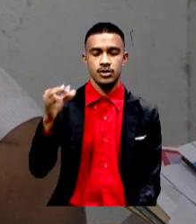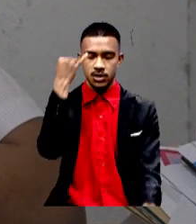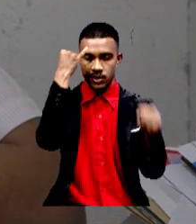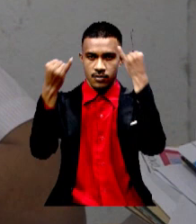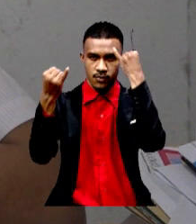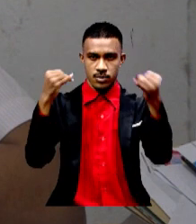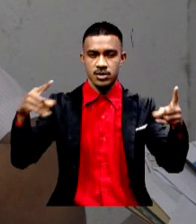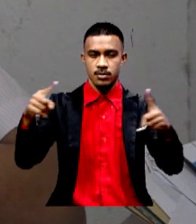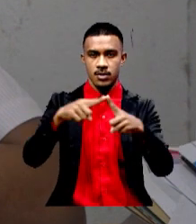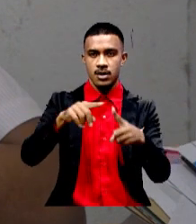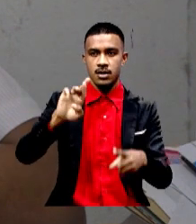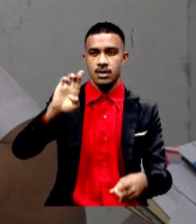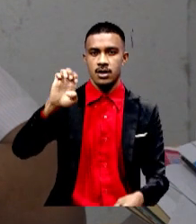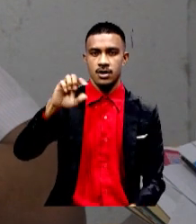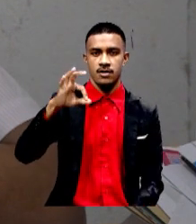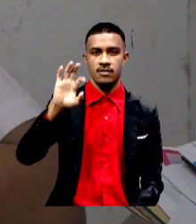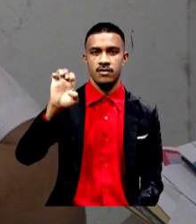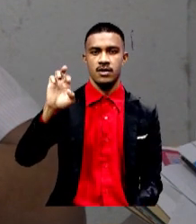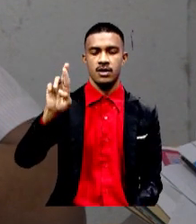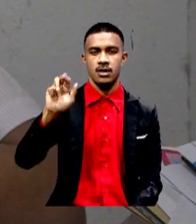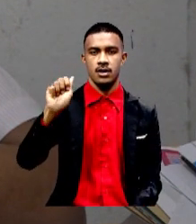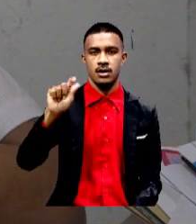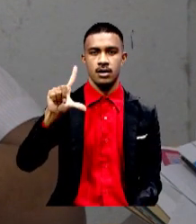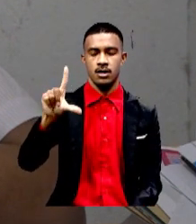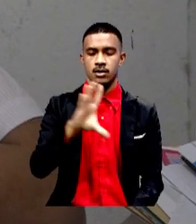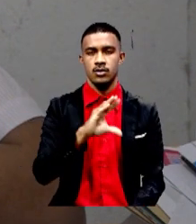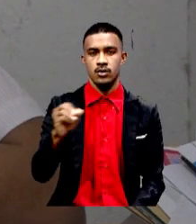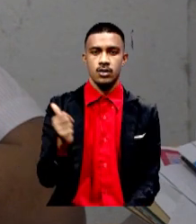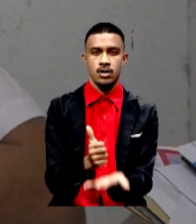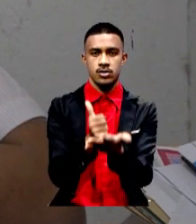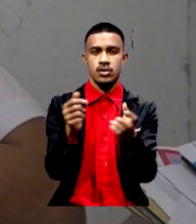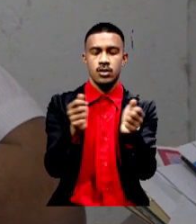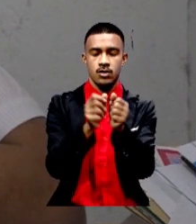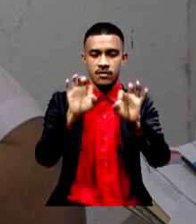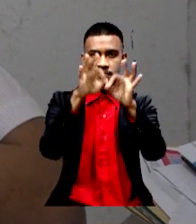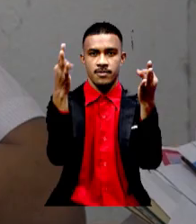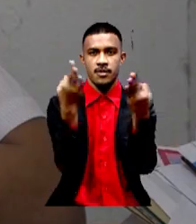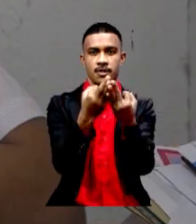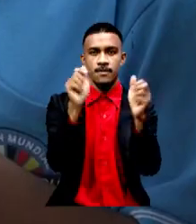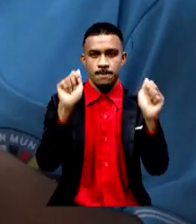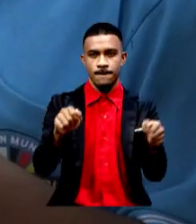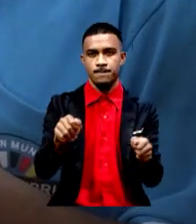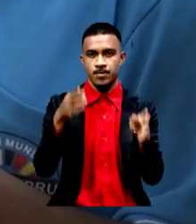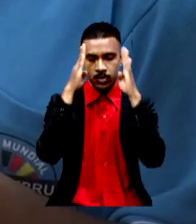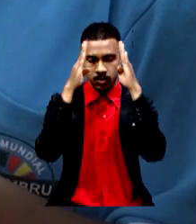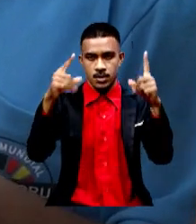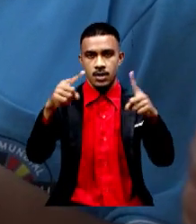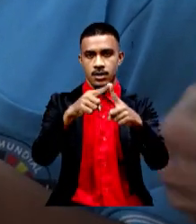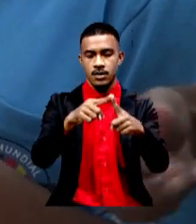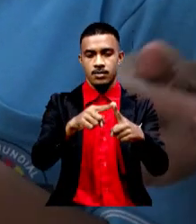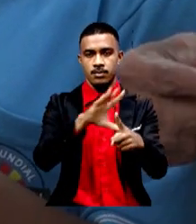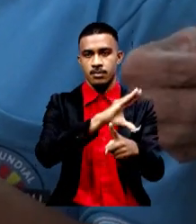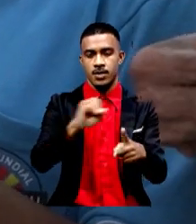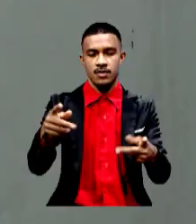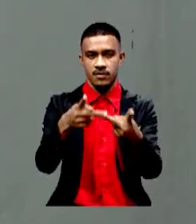ba referal no halo mos akompanyamentu hamotu ko familia Kode refere ba iha centro saúde